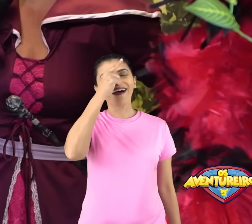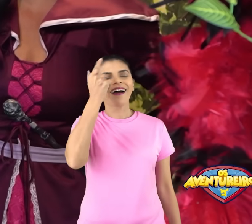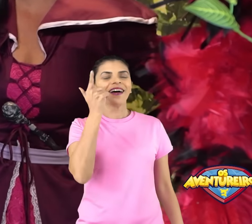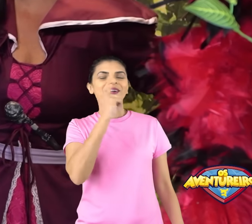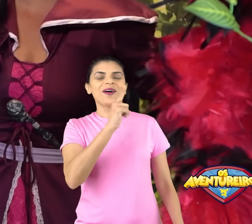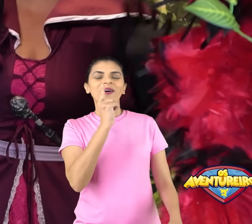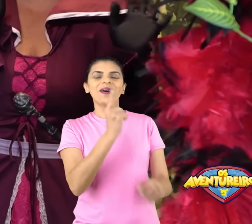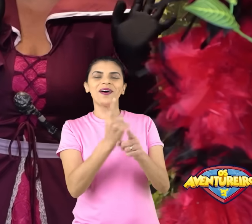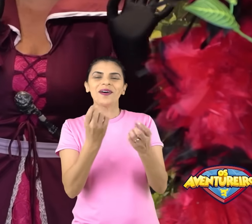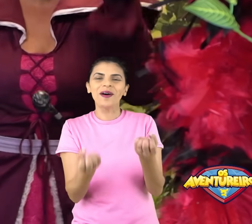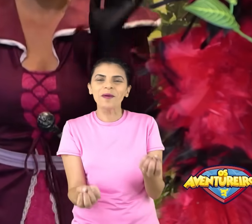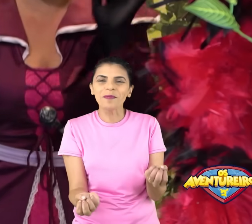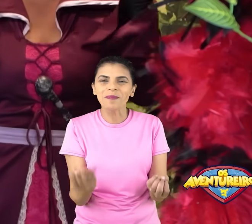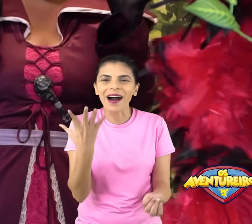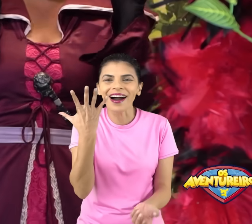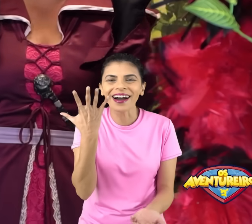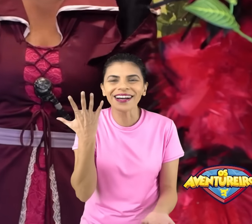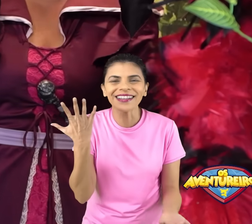finalmente apareceu!